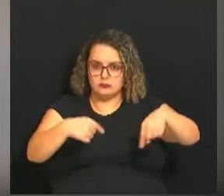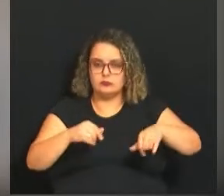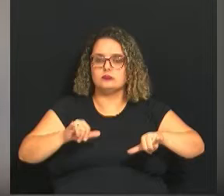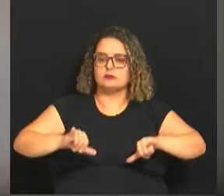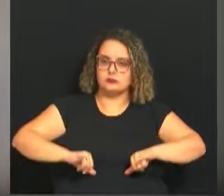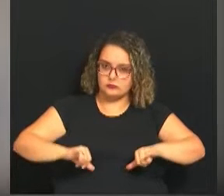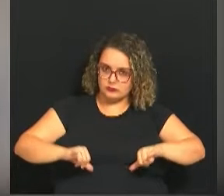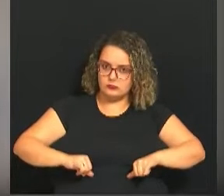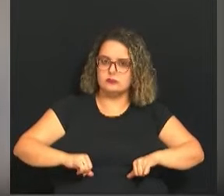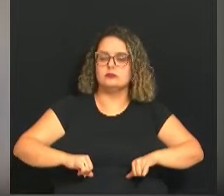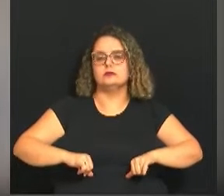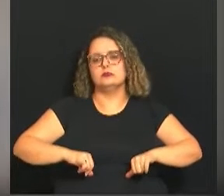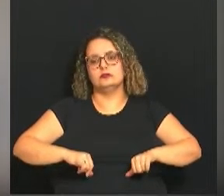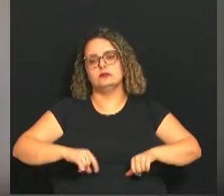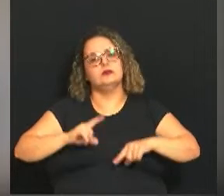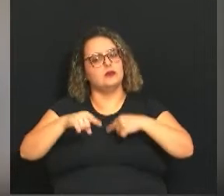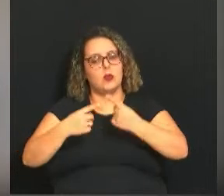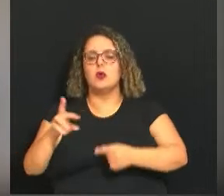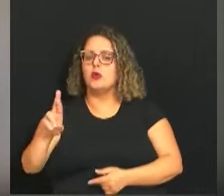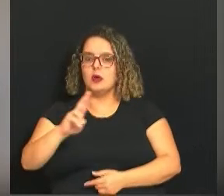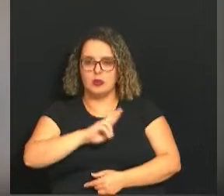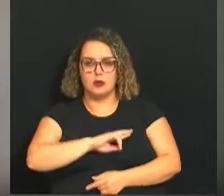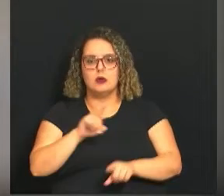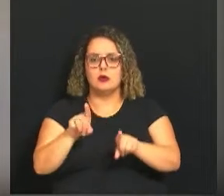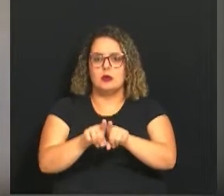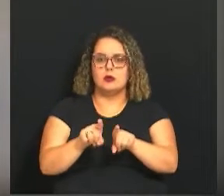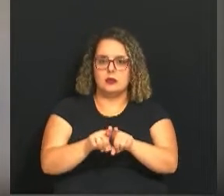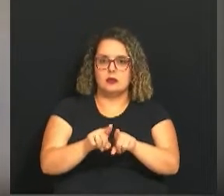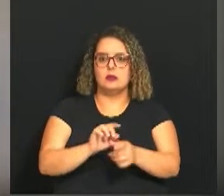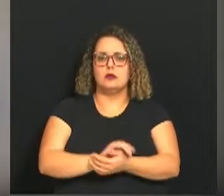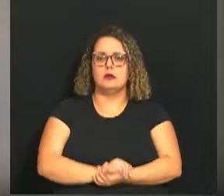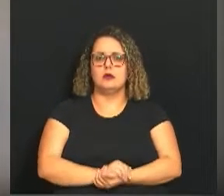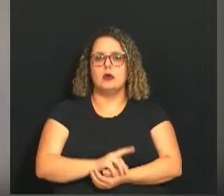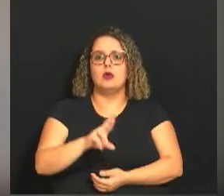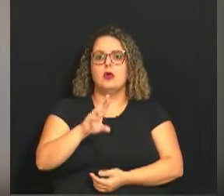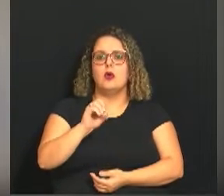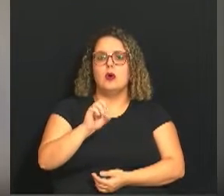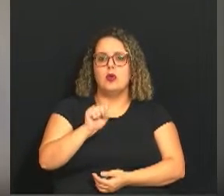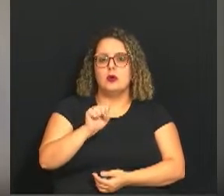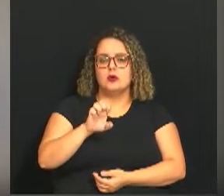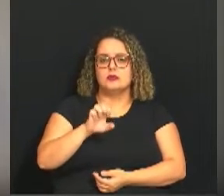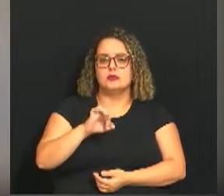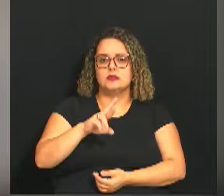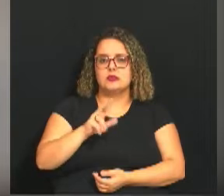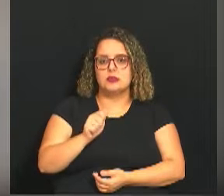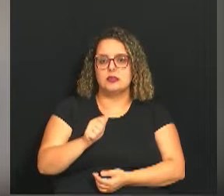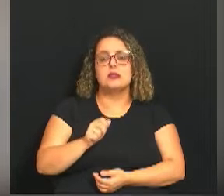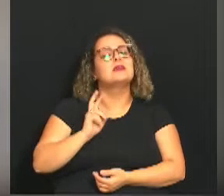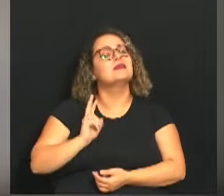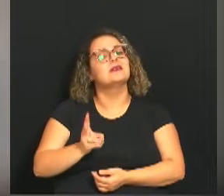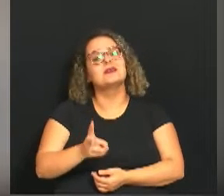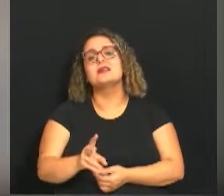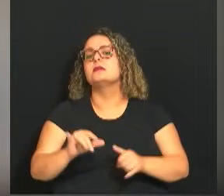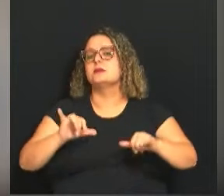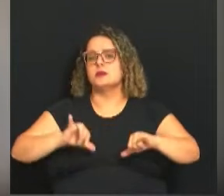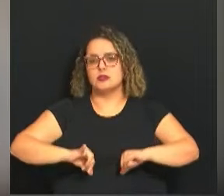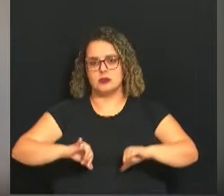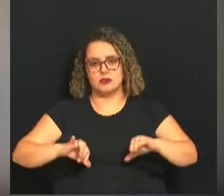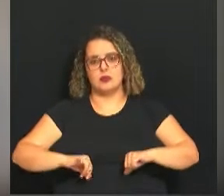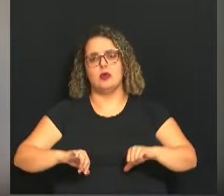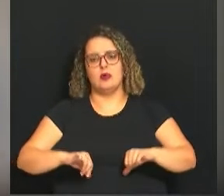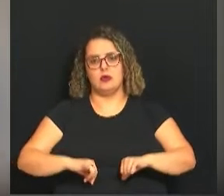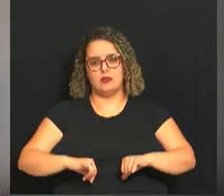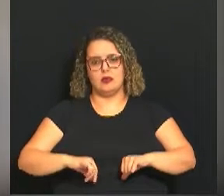aqui na nossa cidade, que protejam também a Fazenda Roseira, que sofre com esses ataques diariamente e que isso não seja apenas